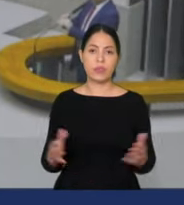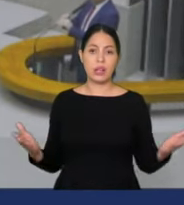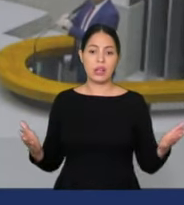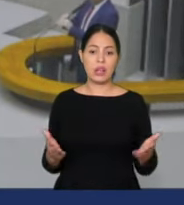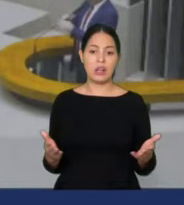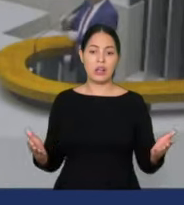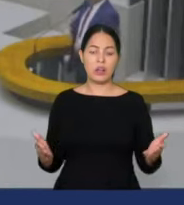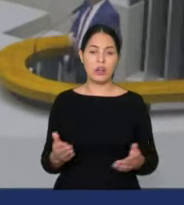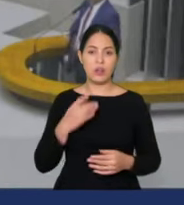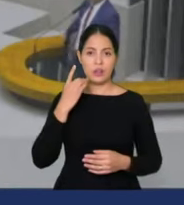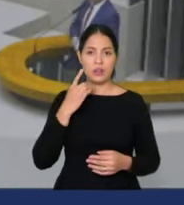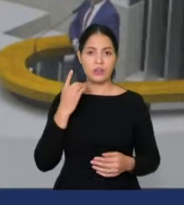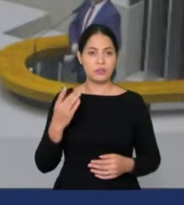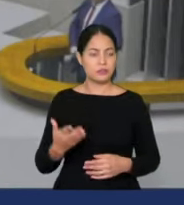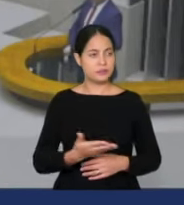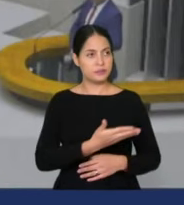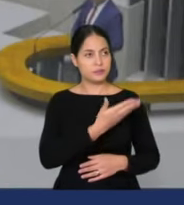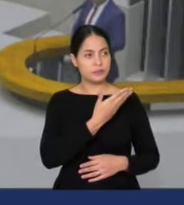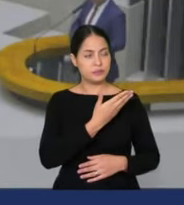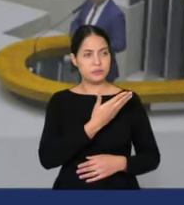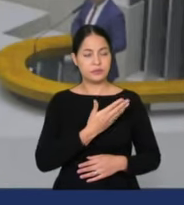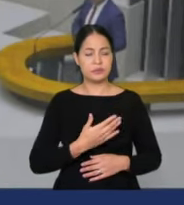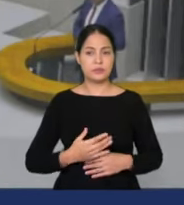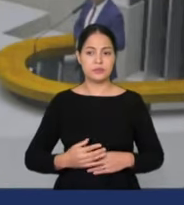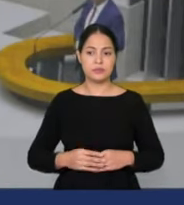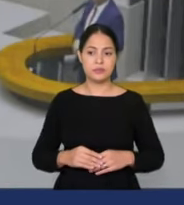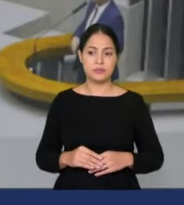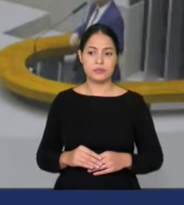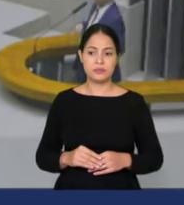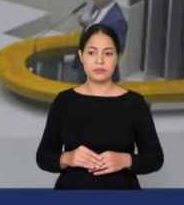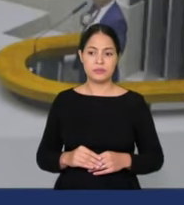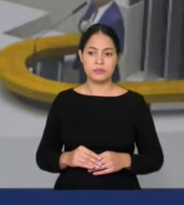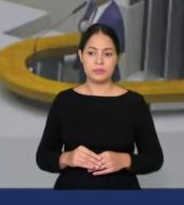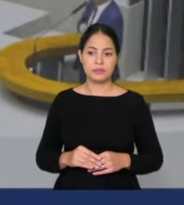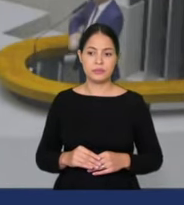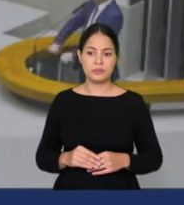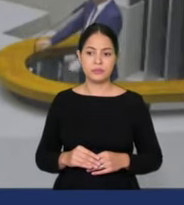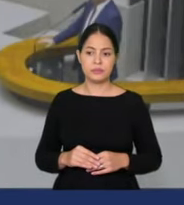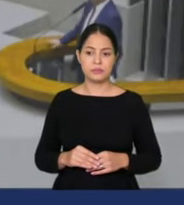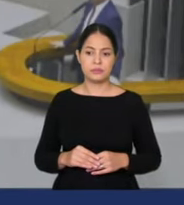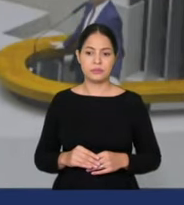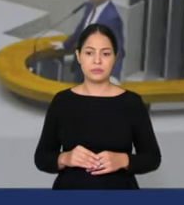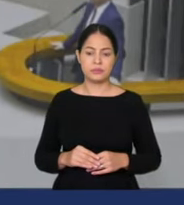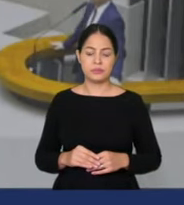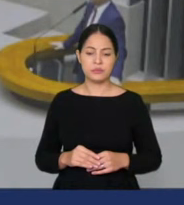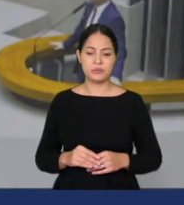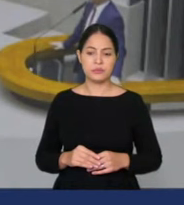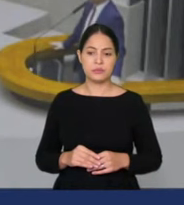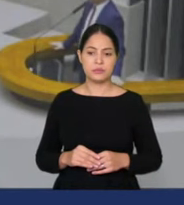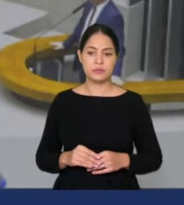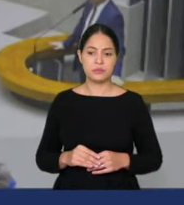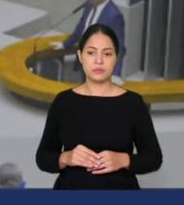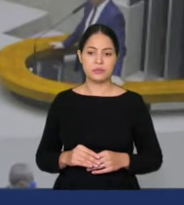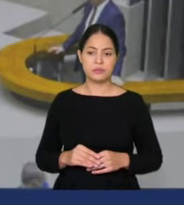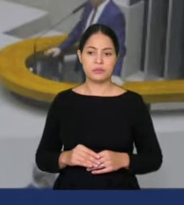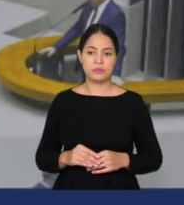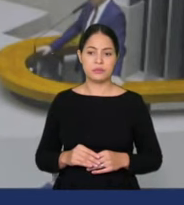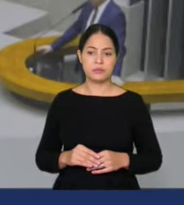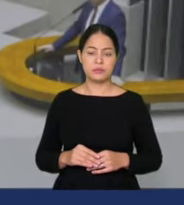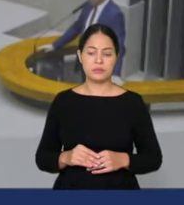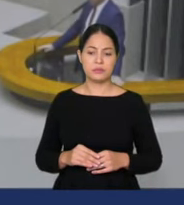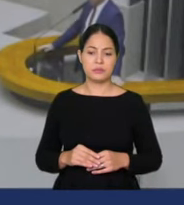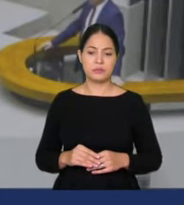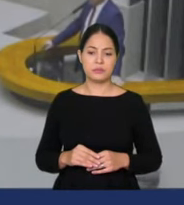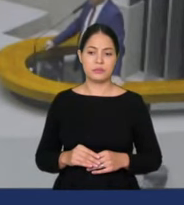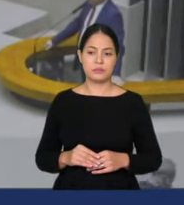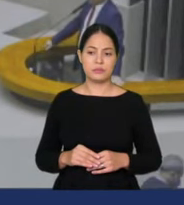momento, uso da palavra. Hoje, o presidente da Casa, Arthur Lira, vai instalar, às 14h30, comissão especial que vai analisar a modernização do